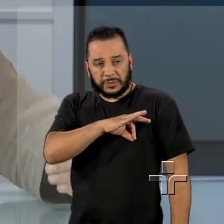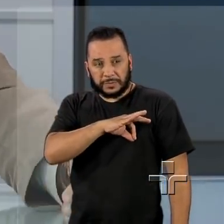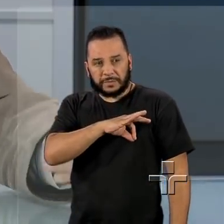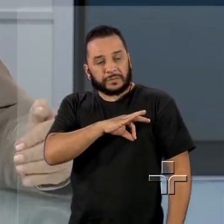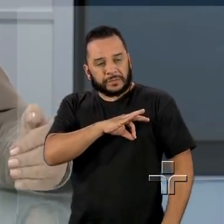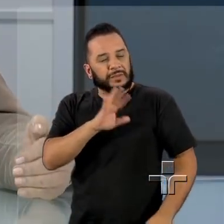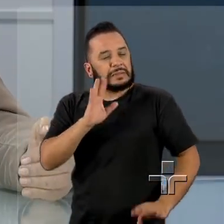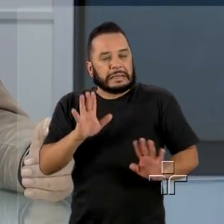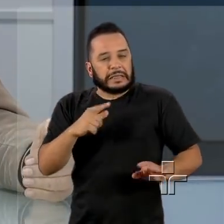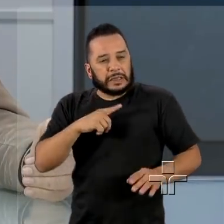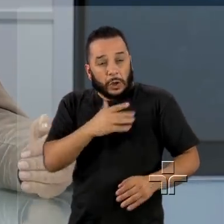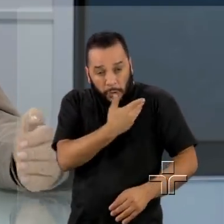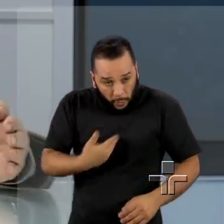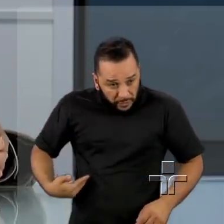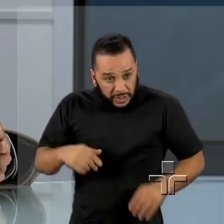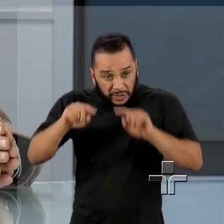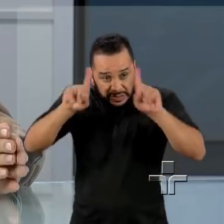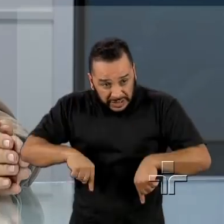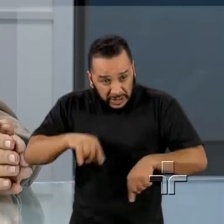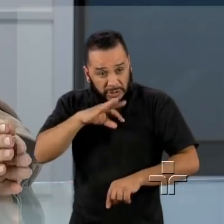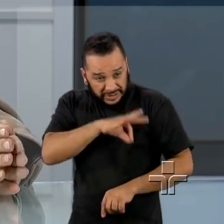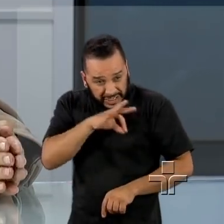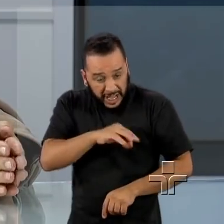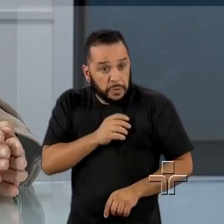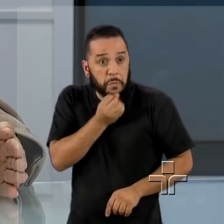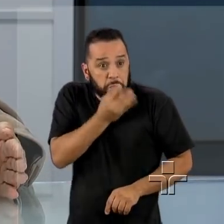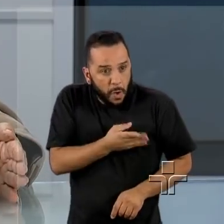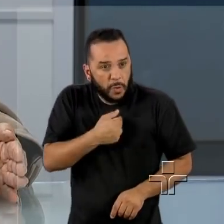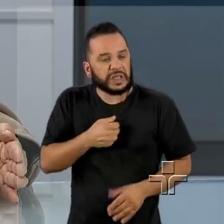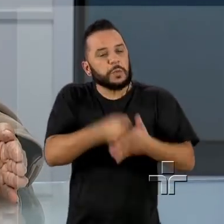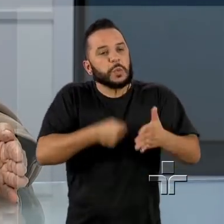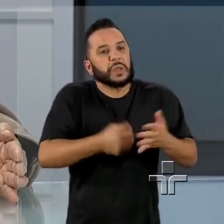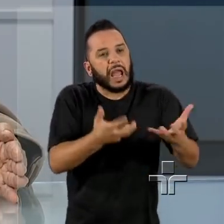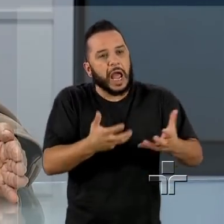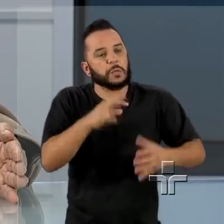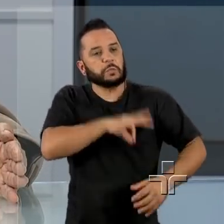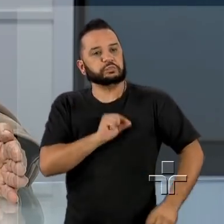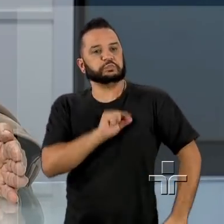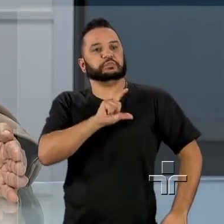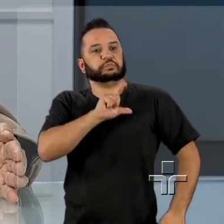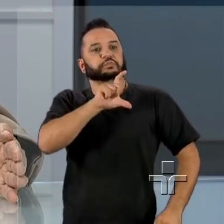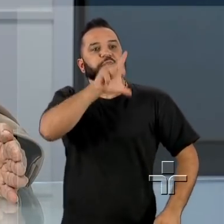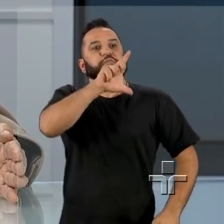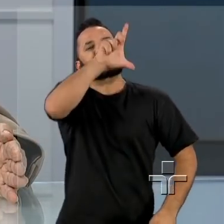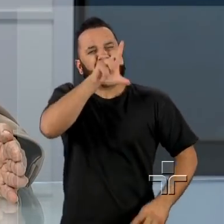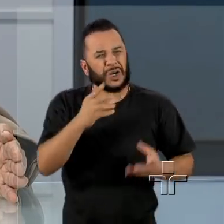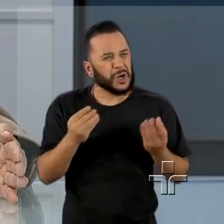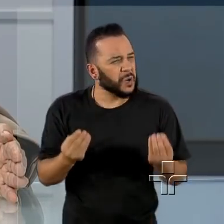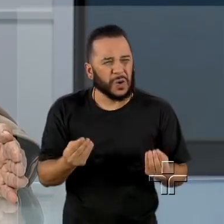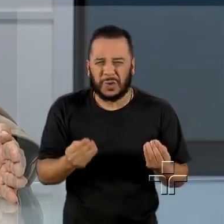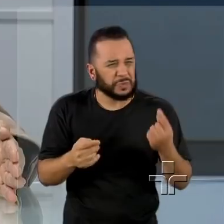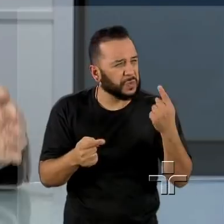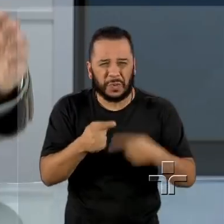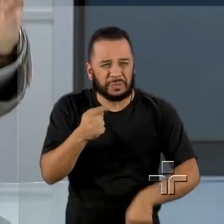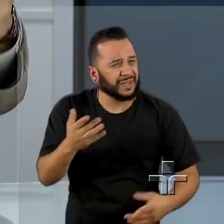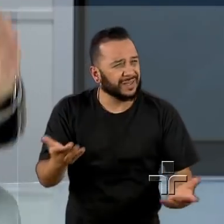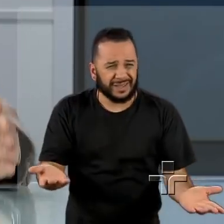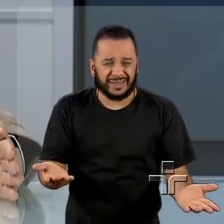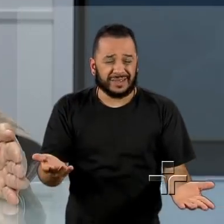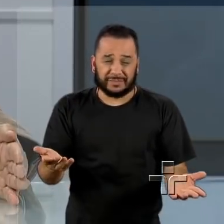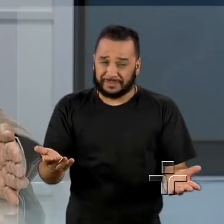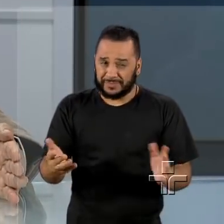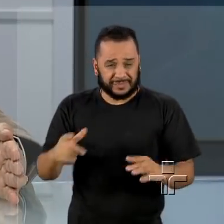Então, todos os problemas brasileiros da infraestrutura estão baseados na corrupção, porque há um